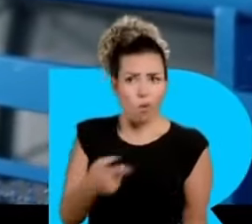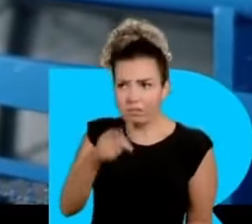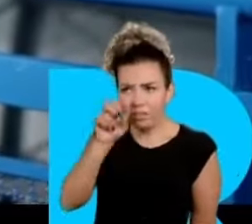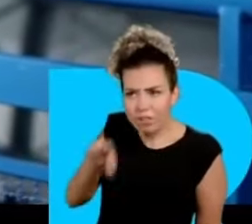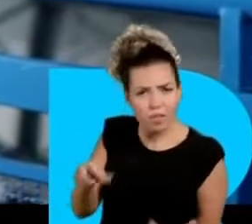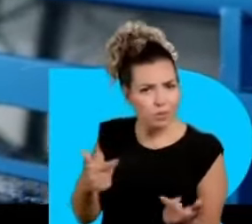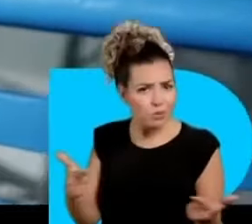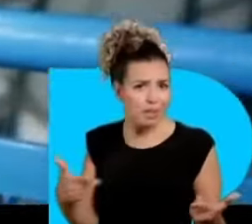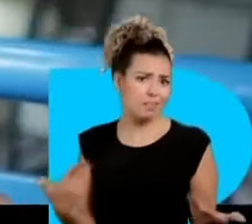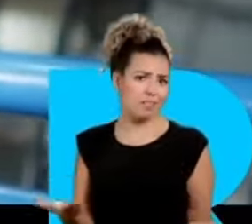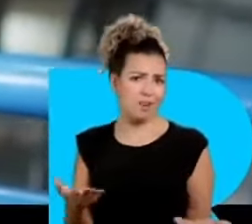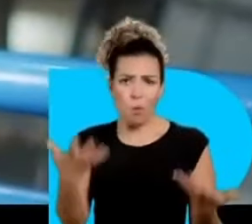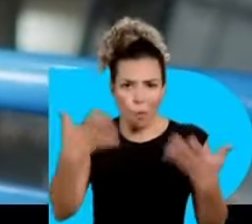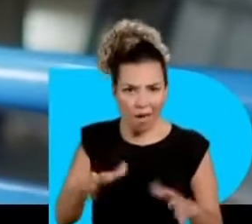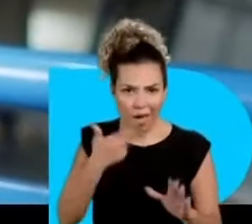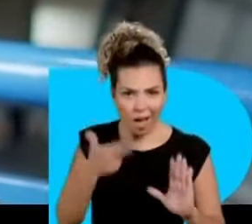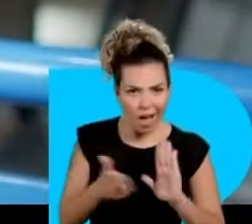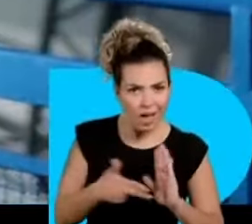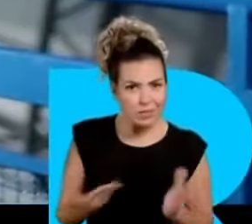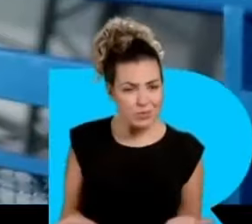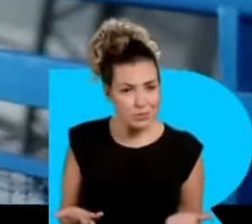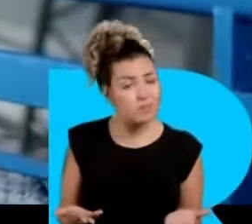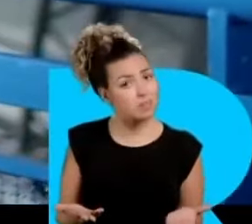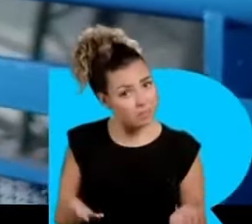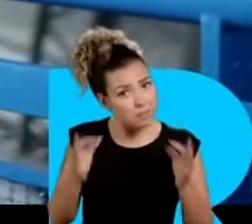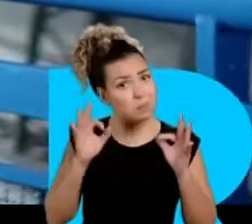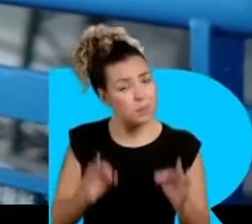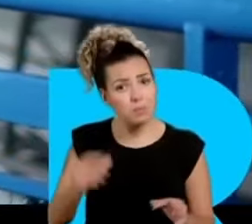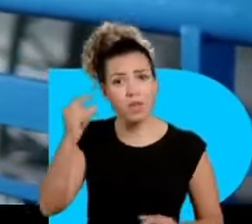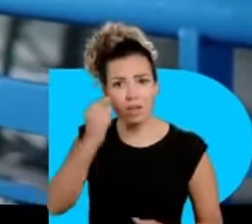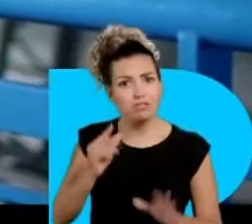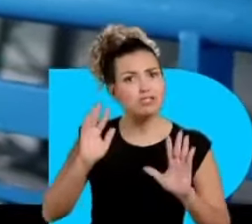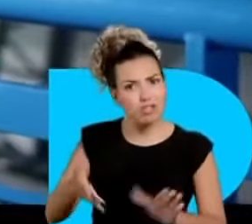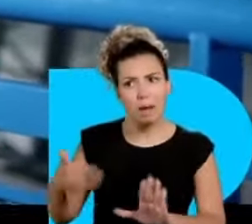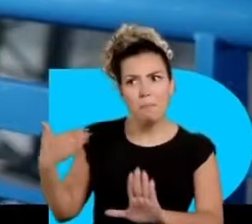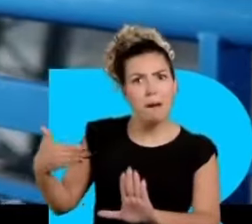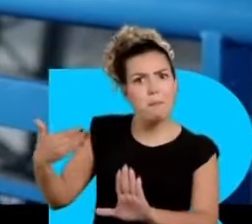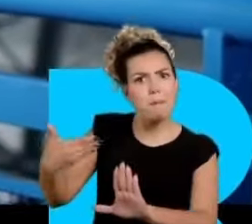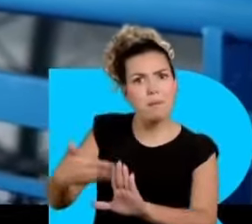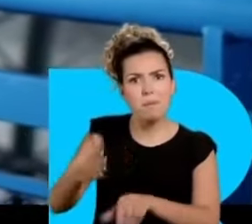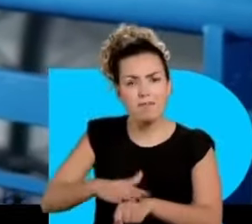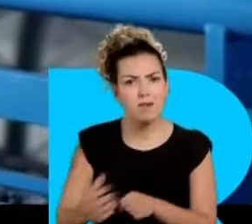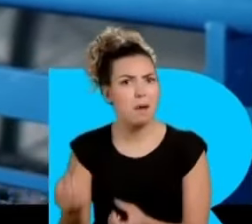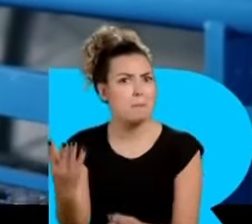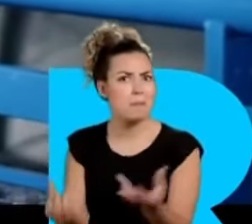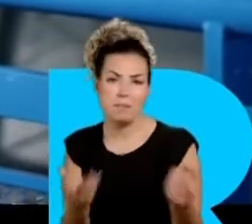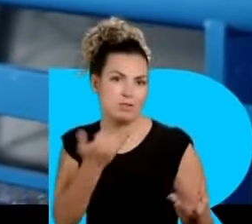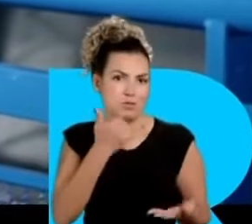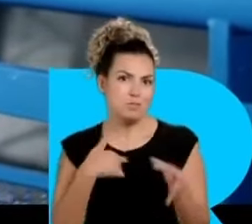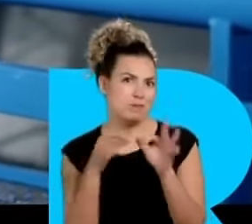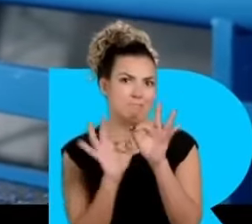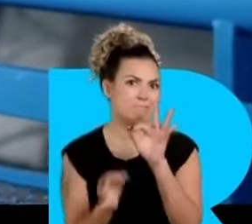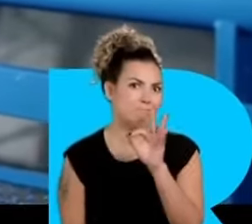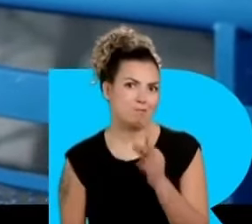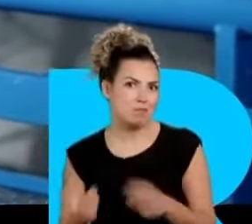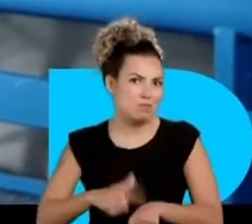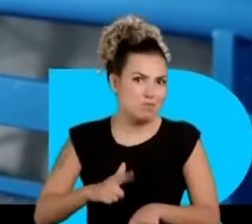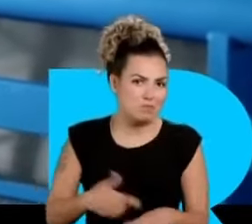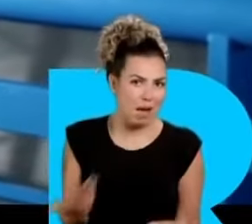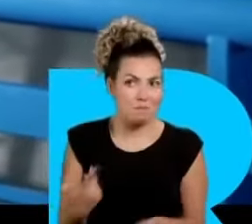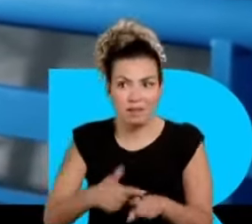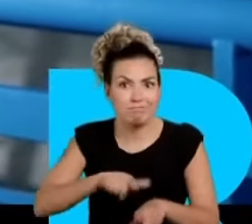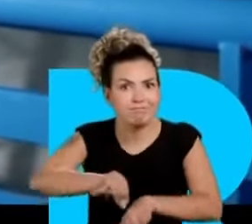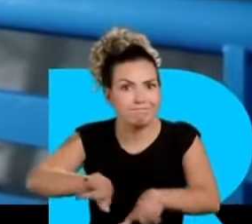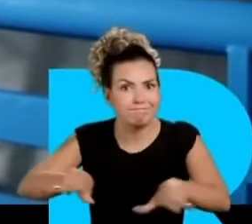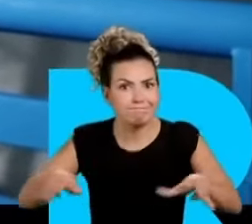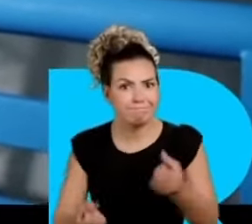que o Ricardo tá fazendo, ou não quer admitir. Se a gente for falar tudo que o Ricardo Nunes já fez, esse programa não ia acabar tão